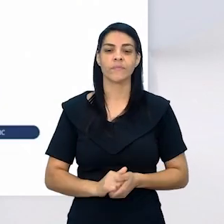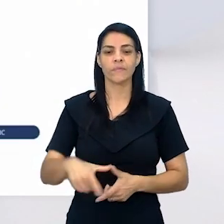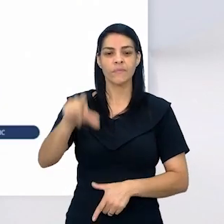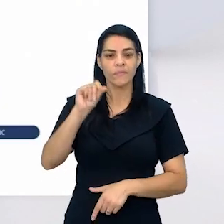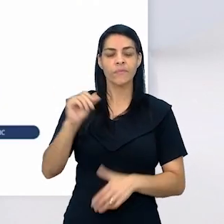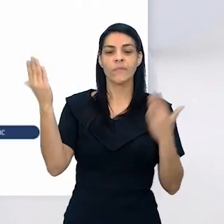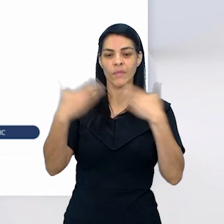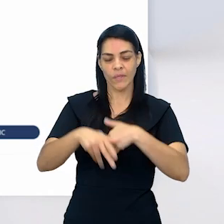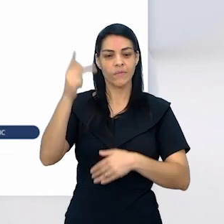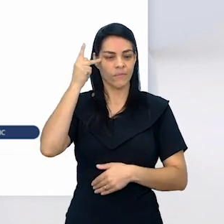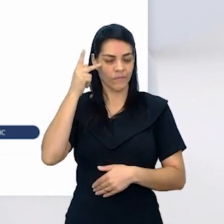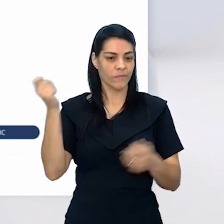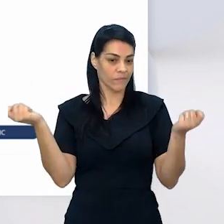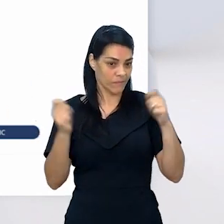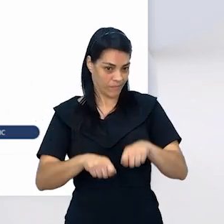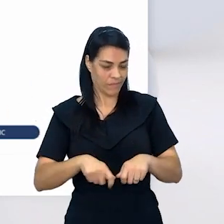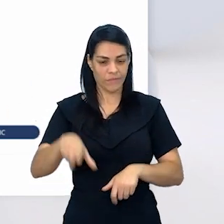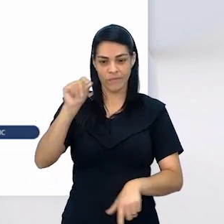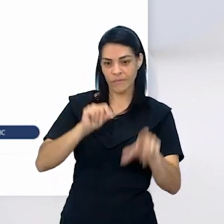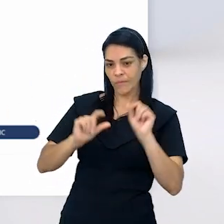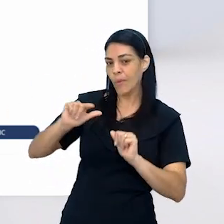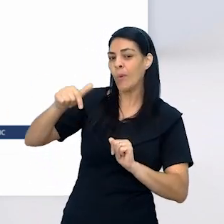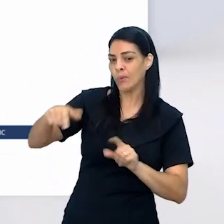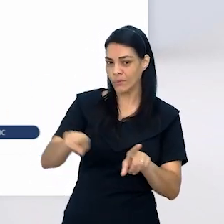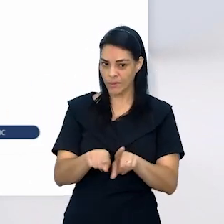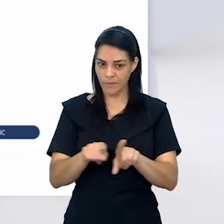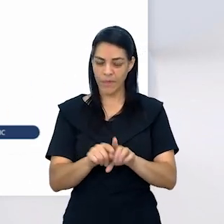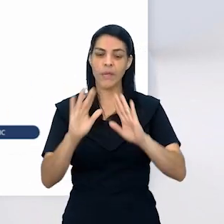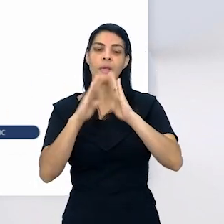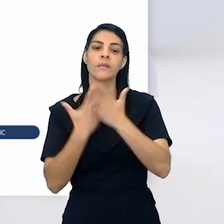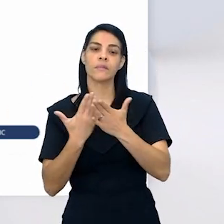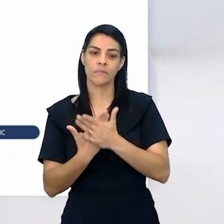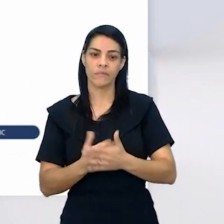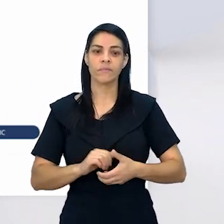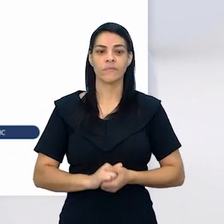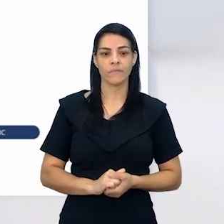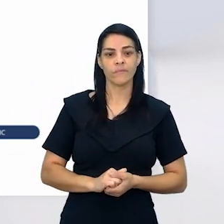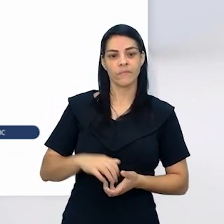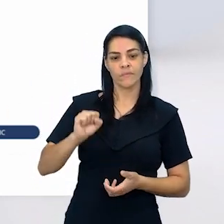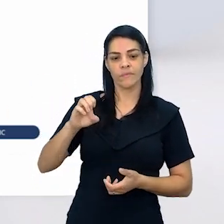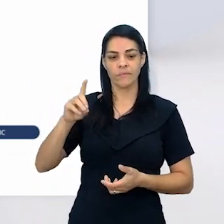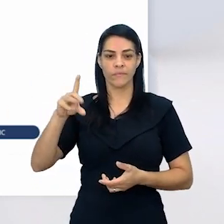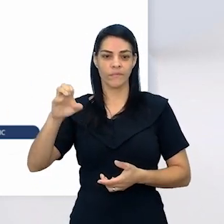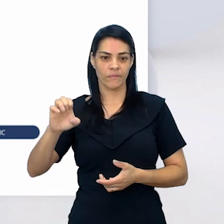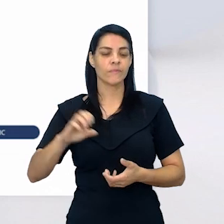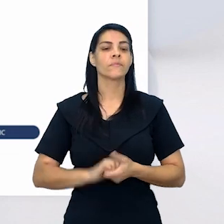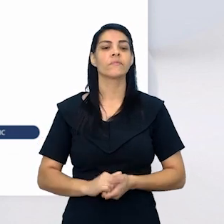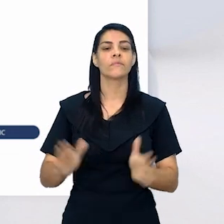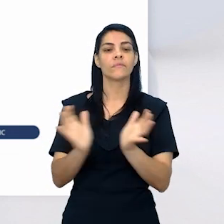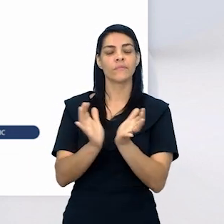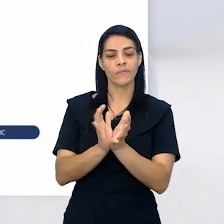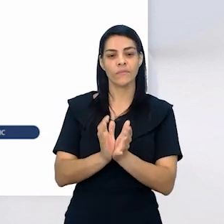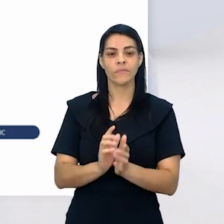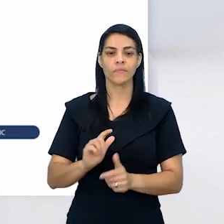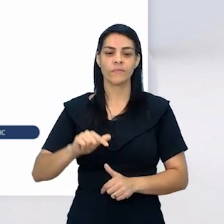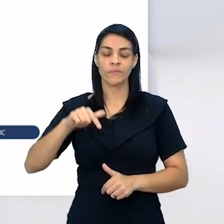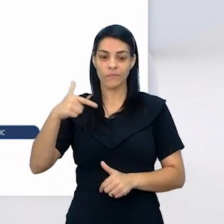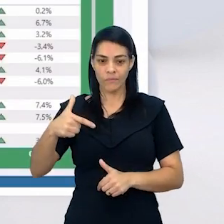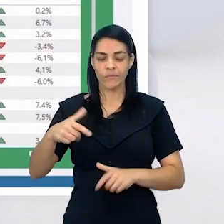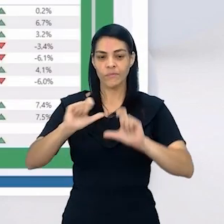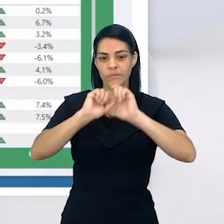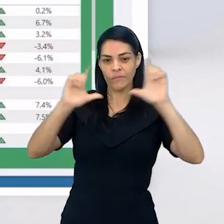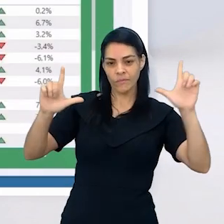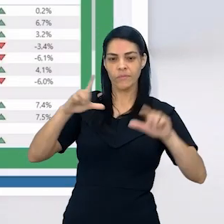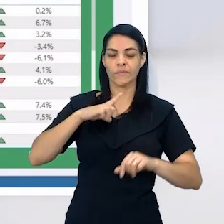é possível selecionar outros filtros como escola série turma e disciplina no filtro turma